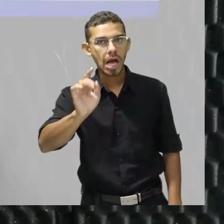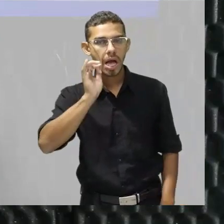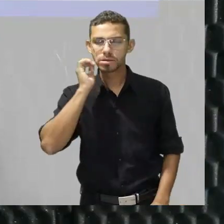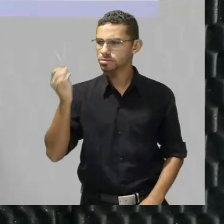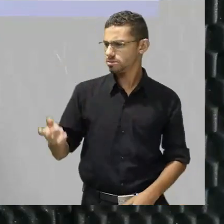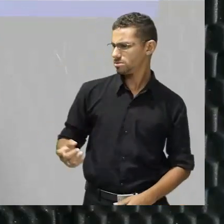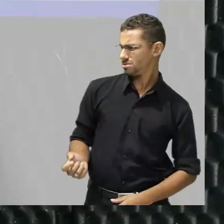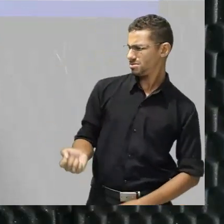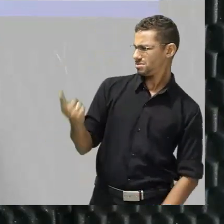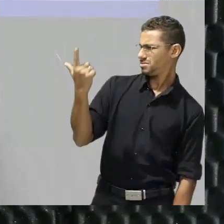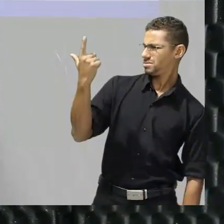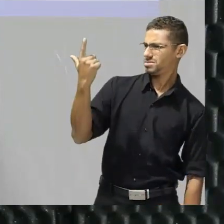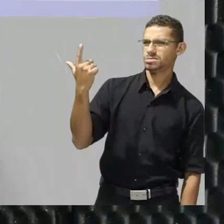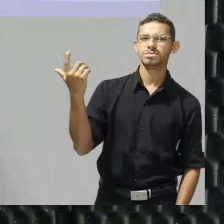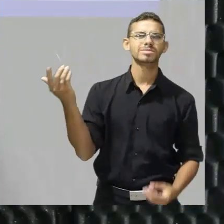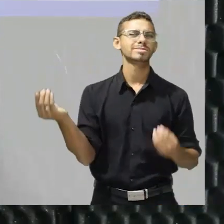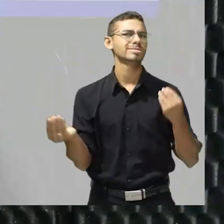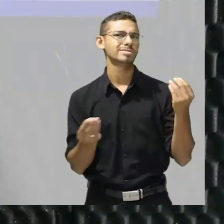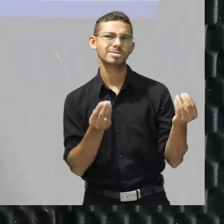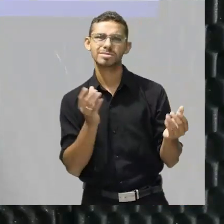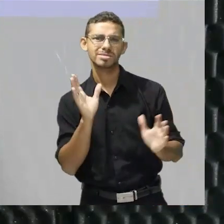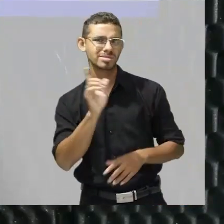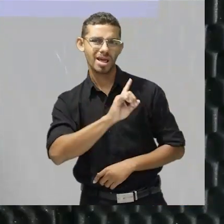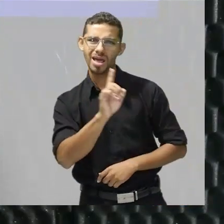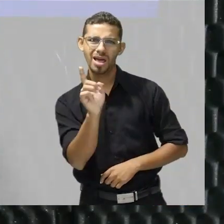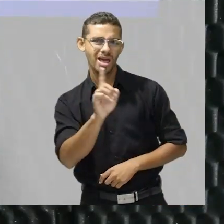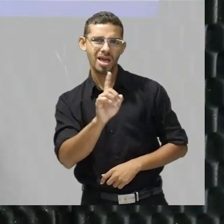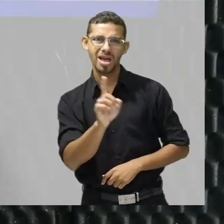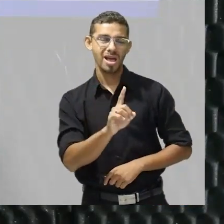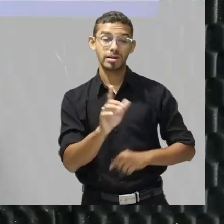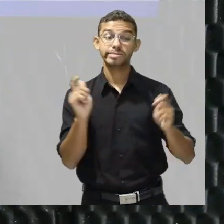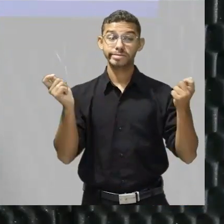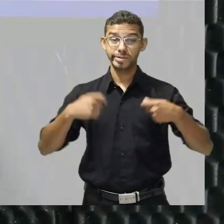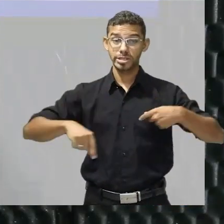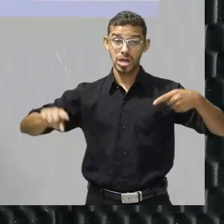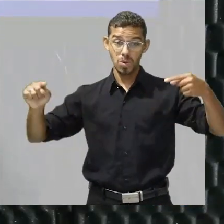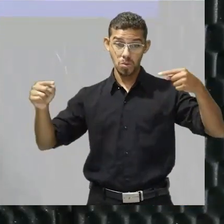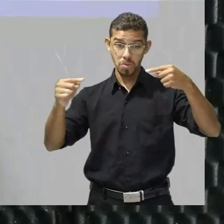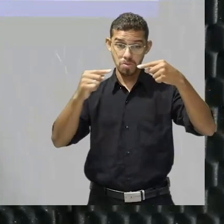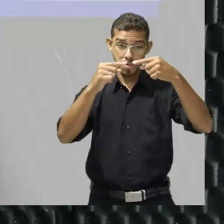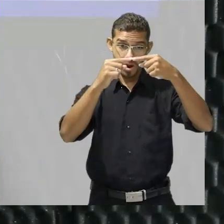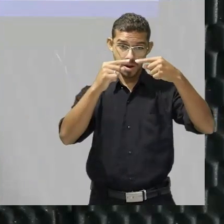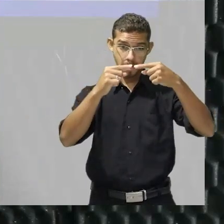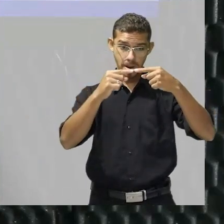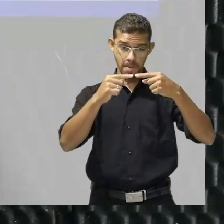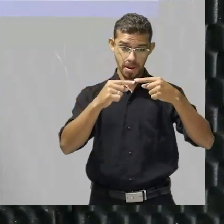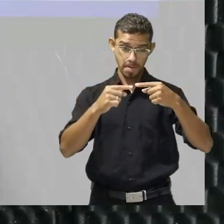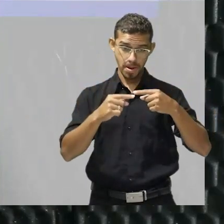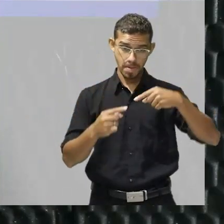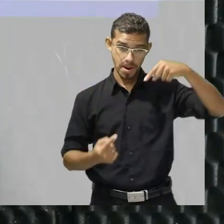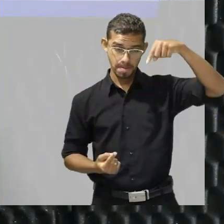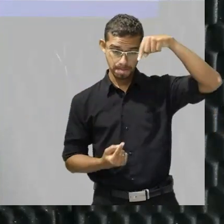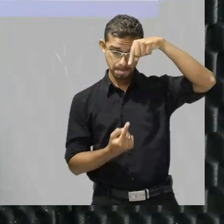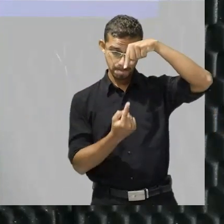que surgiu do nada as partes elas precisam estar muito interligadas as partes precisam estar muito